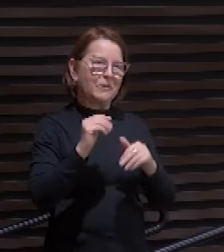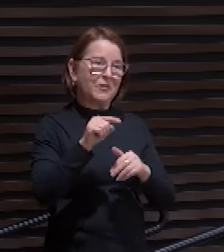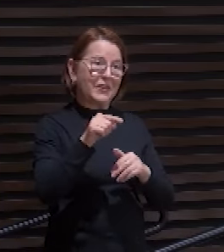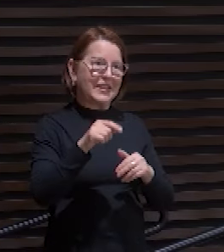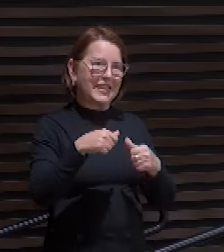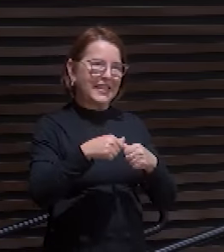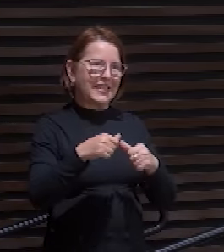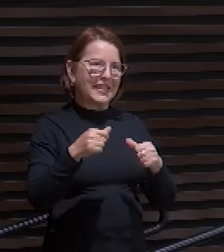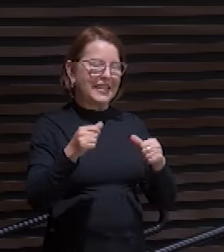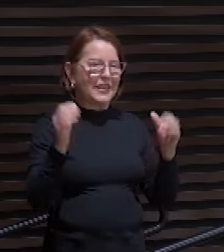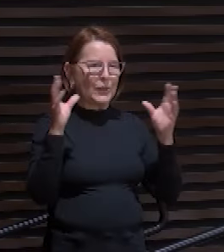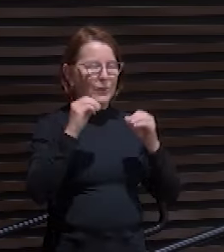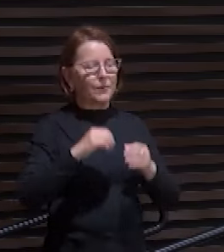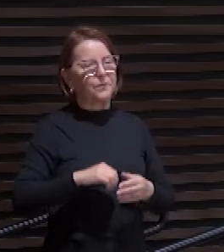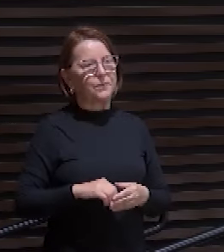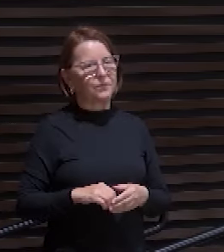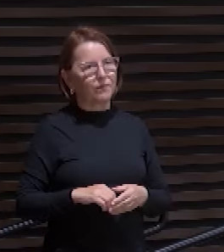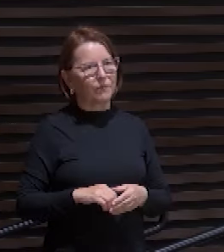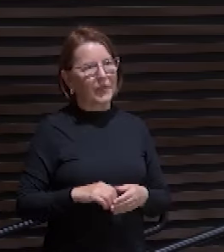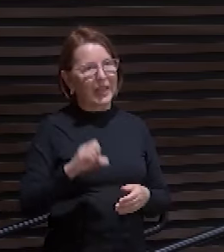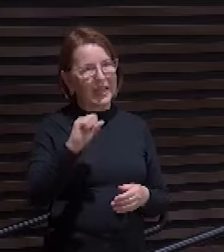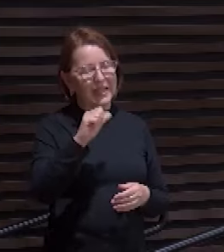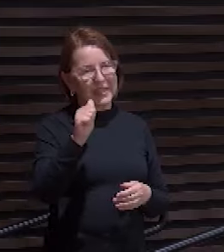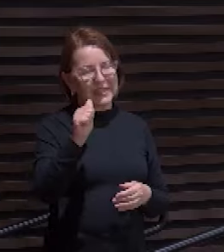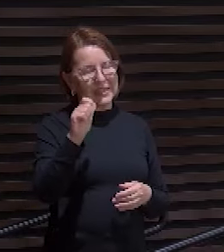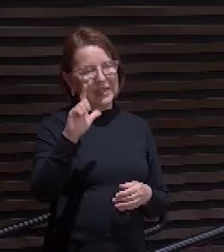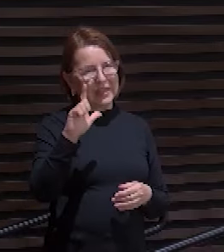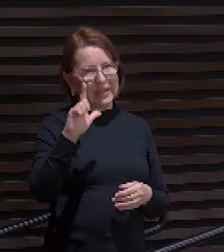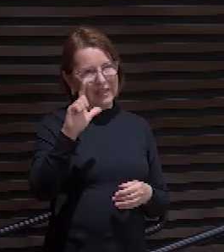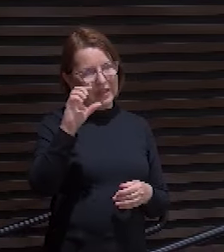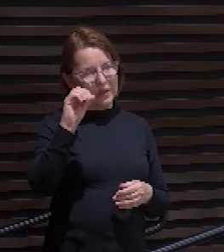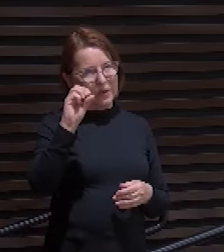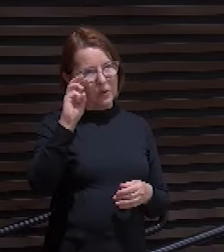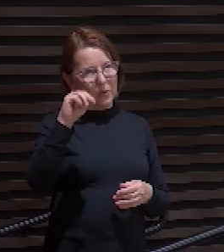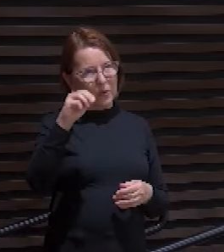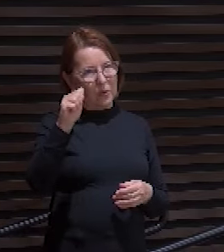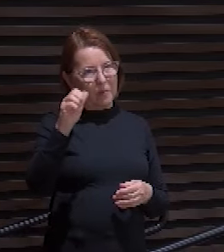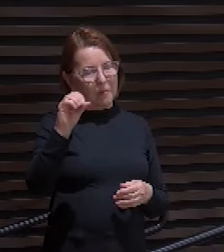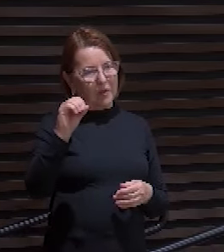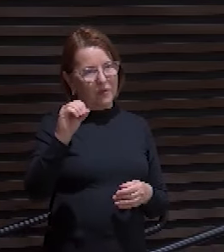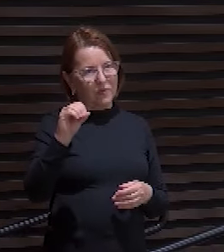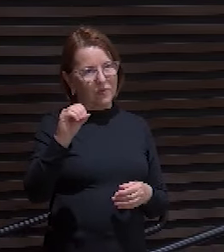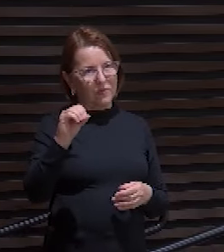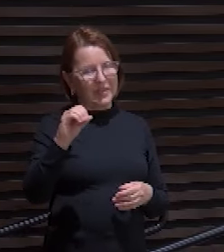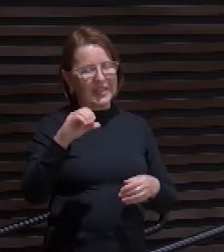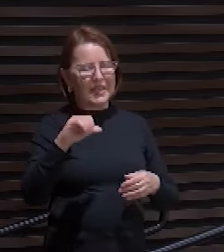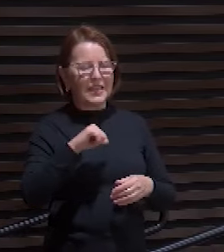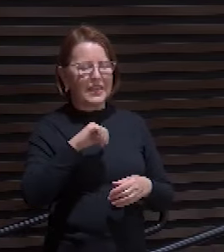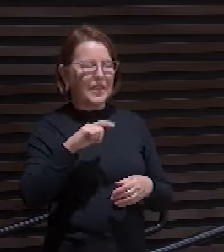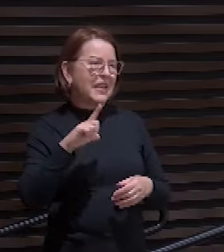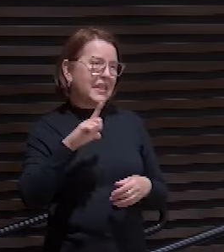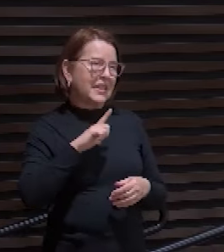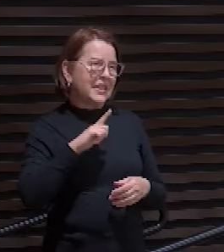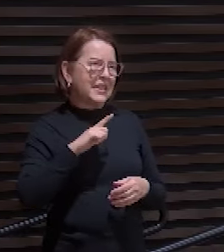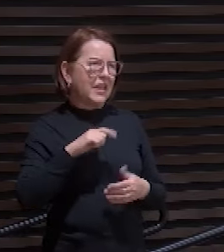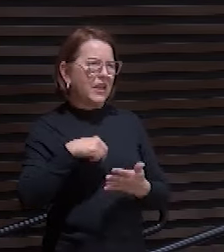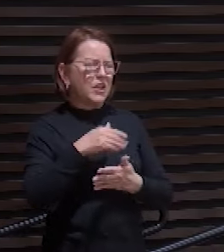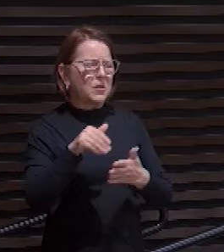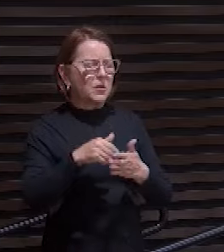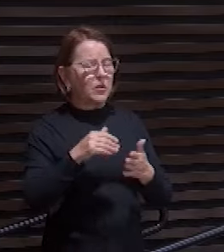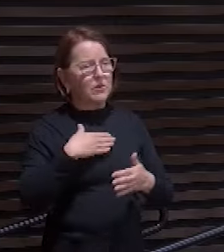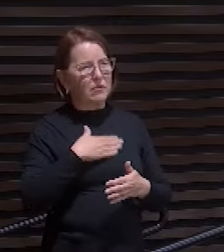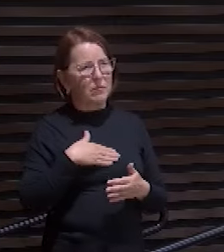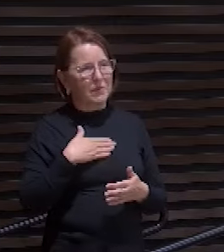humano que usou e desfrutou de todos os prazeres possíveis, inimagináveis, mas de maneira